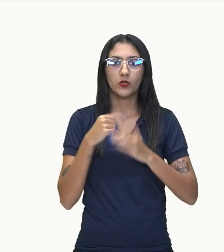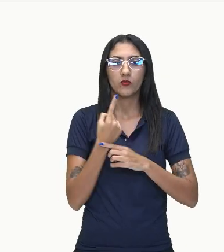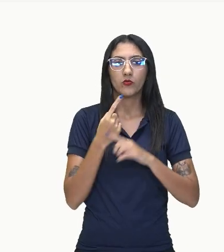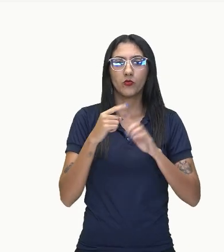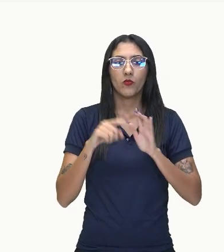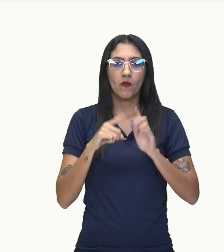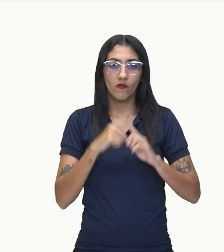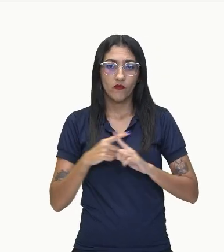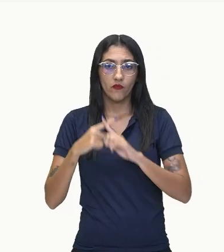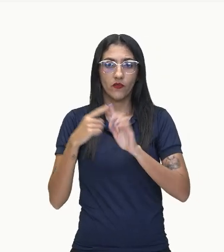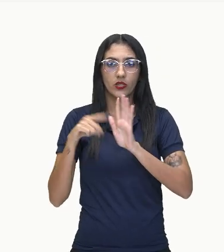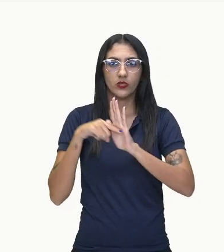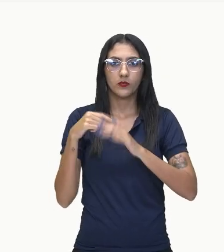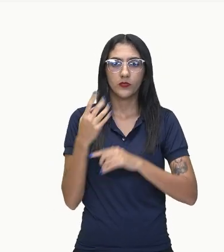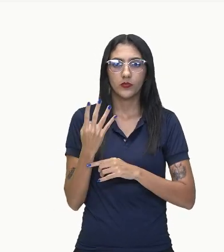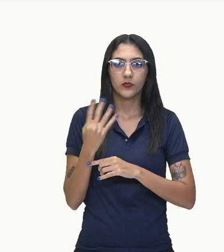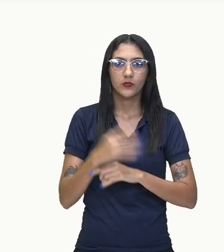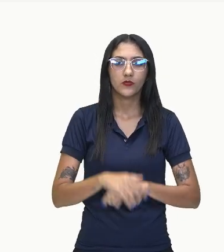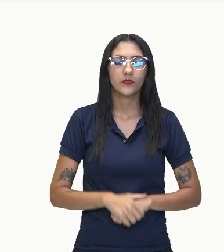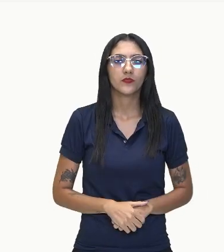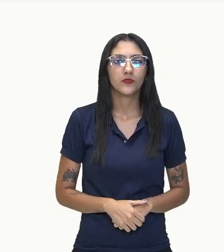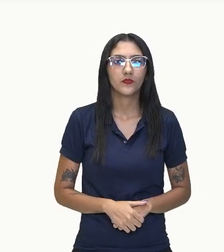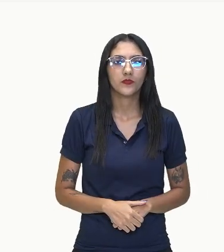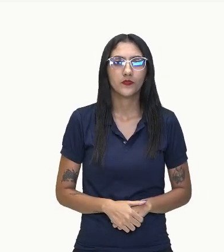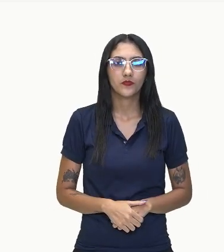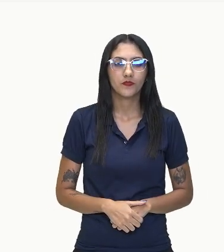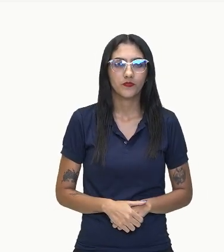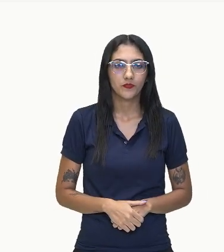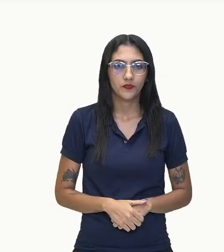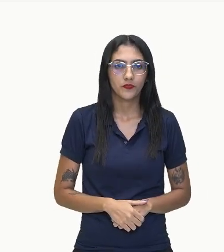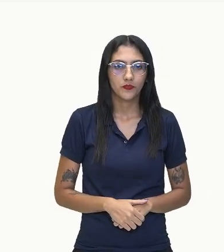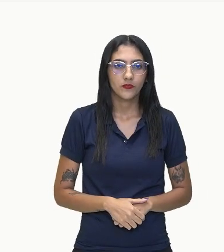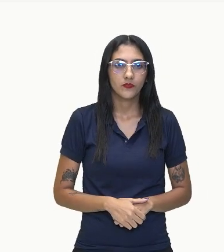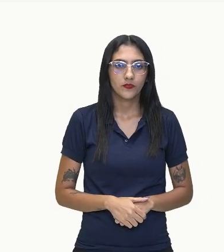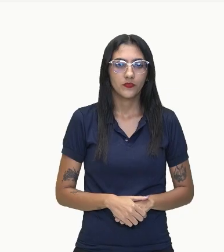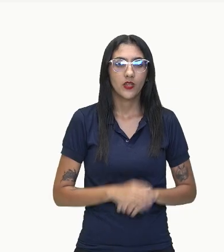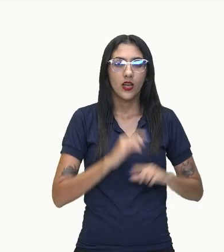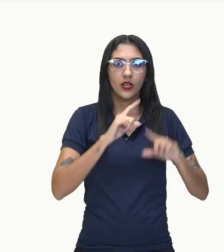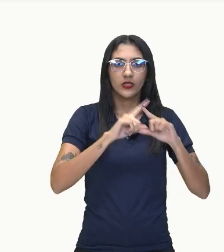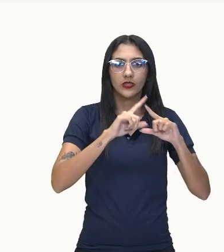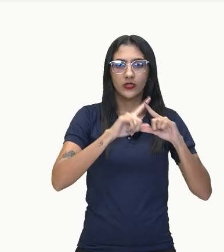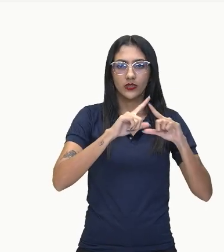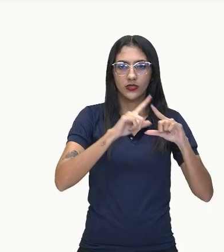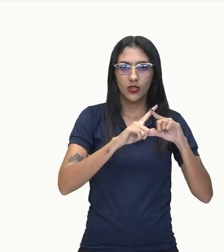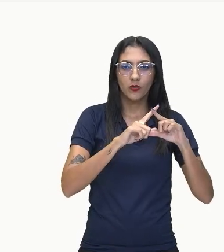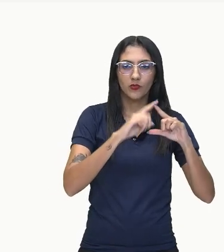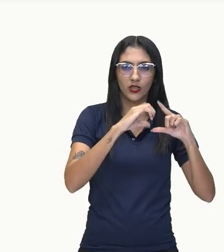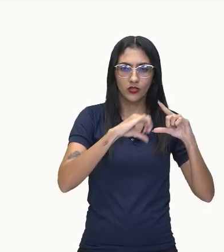4. 3 ao quadrado é 9. E aqui,